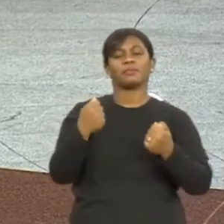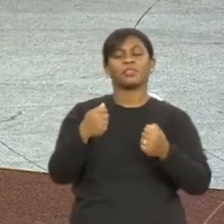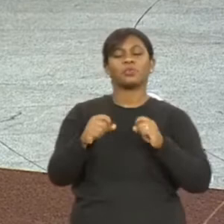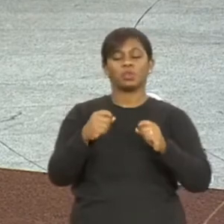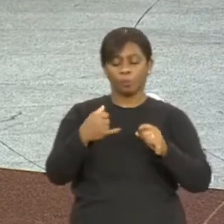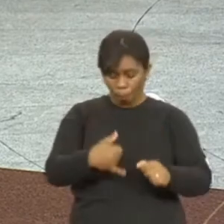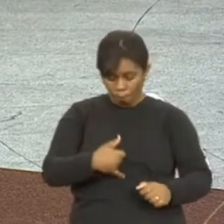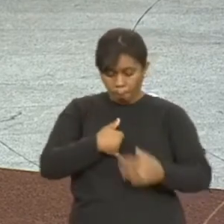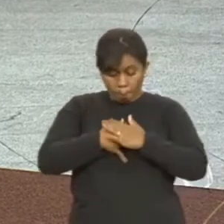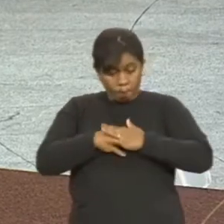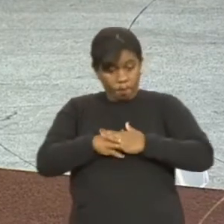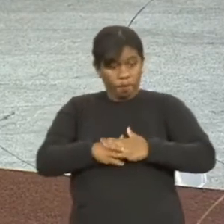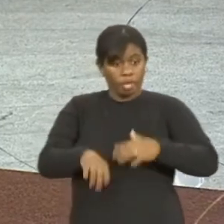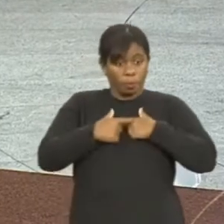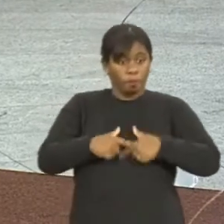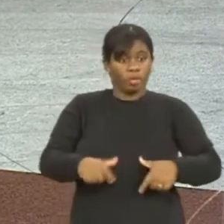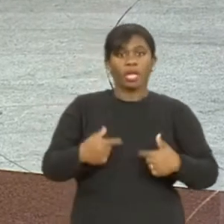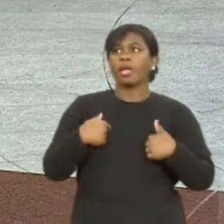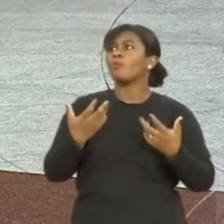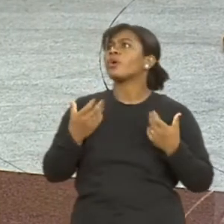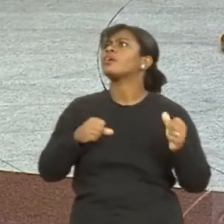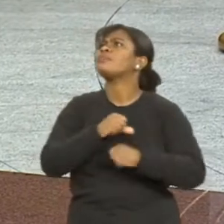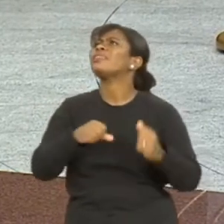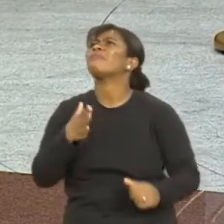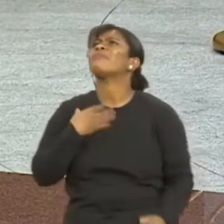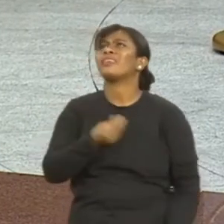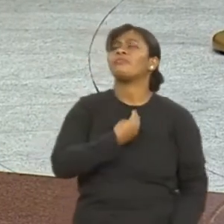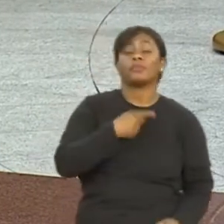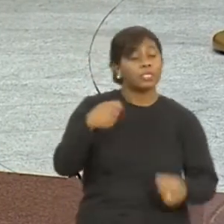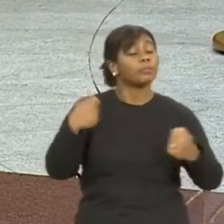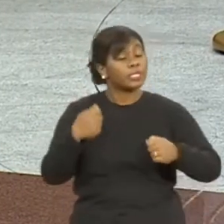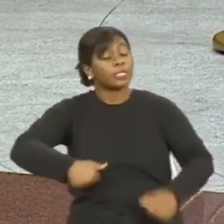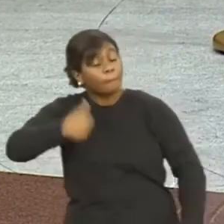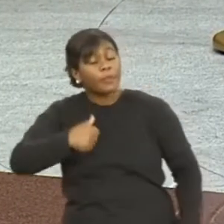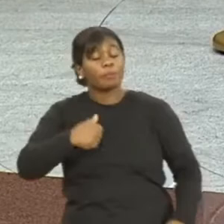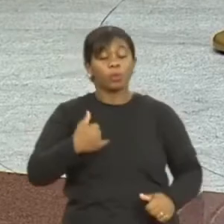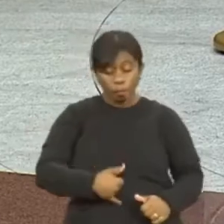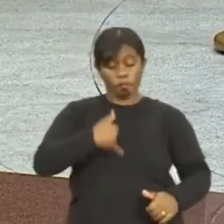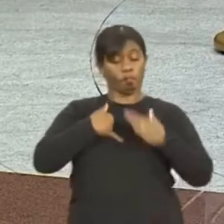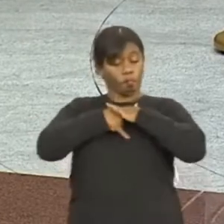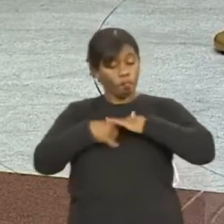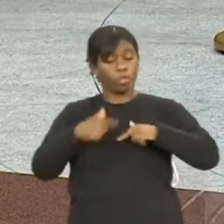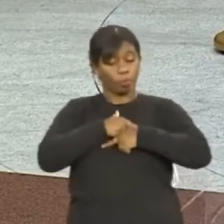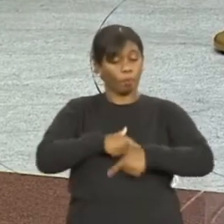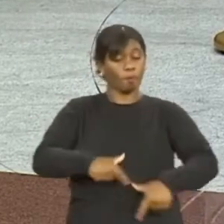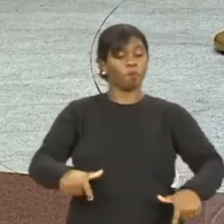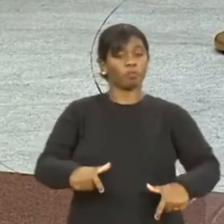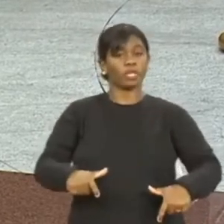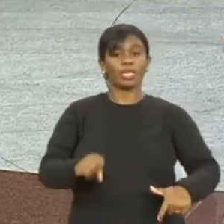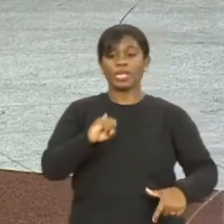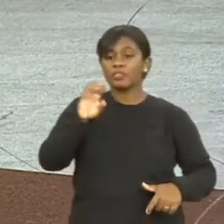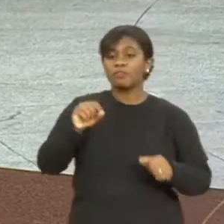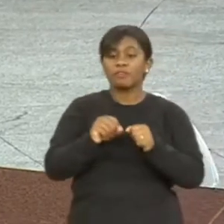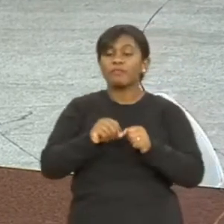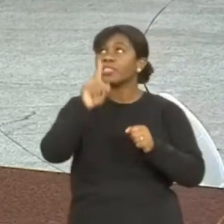esvaziar de você mesmo. Você acha, ah, eu quero mudar minha vida, eu tenho que mudar minha vida. Você tem que se esvaziar de você mesmo. É isso que vai